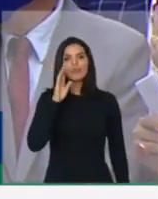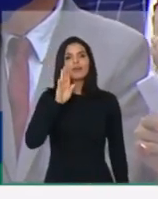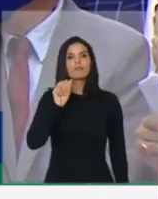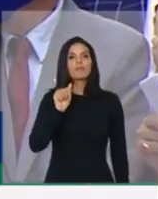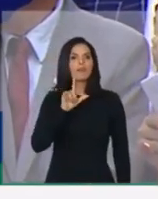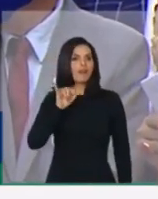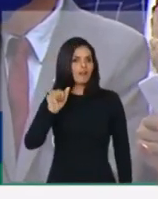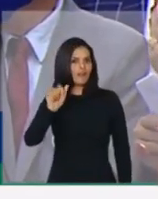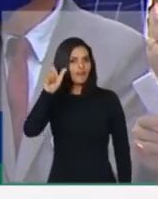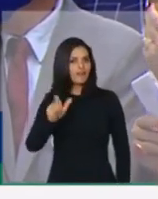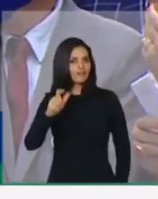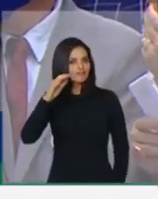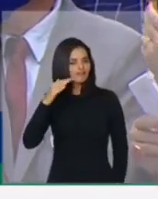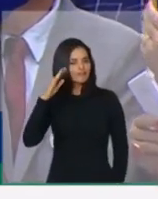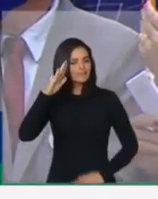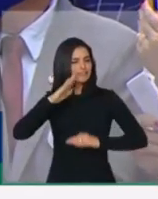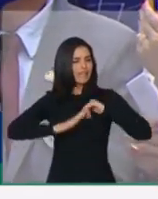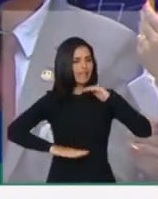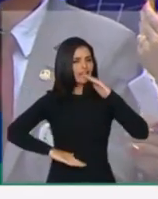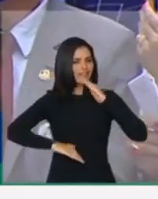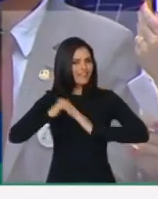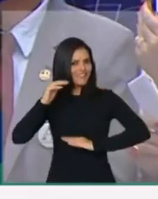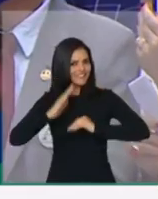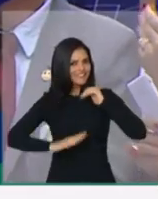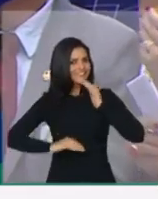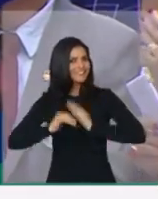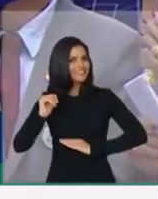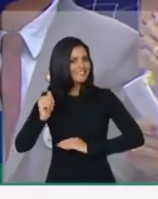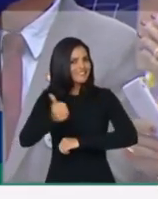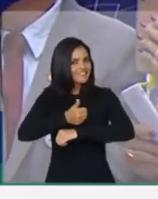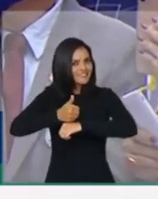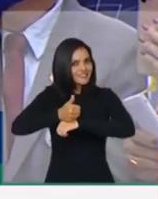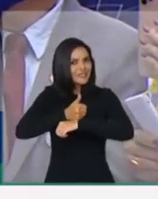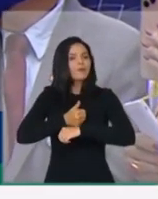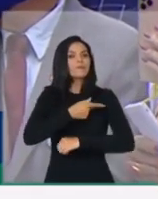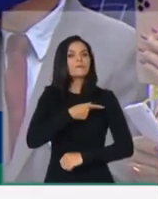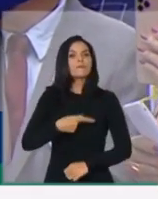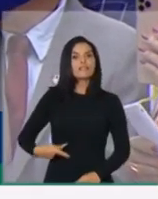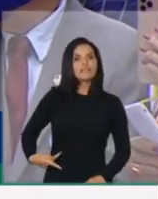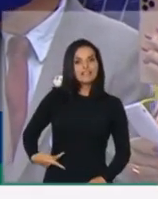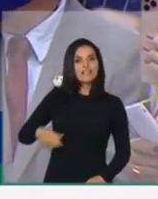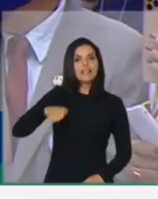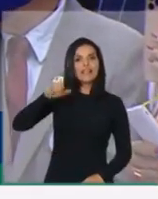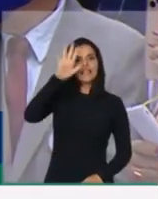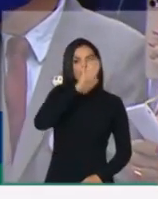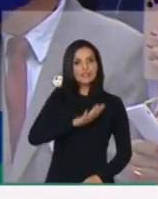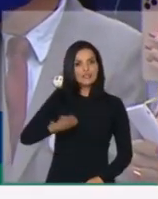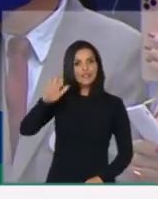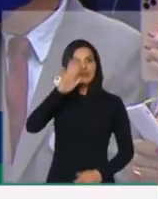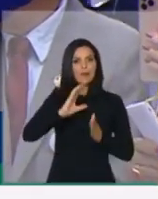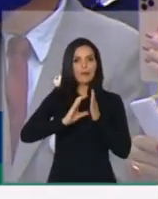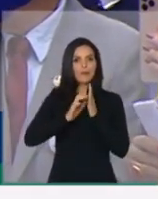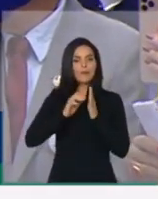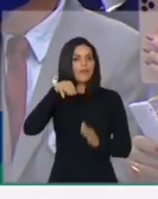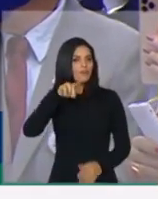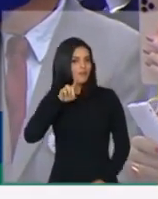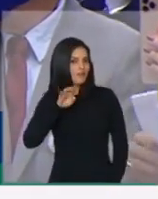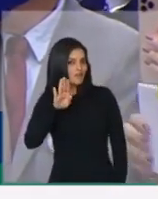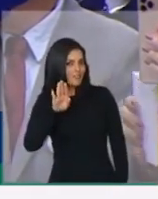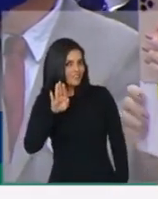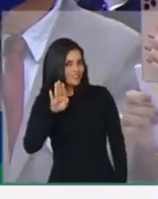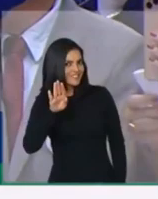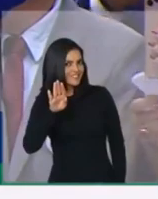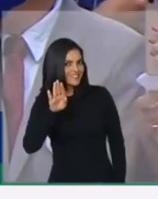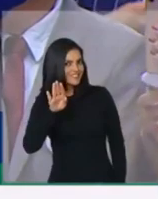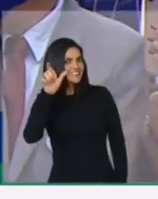amigo talentoso e habilidoso líder, presidente nacional de um partido como o MDB. O deputado Baleia ajudou com